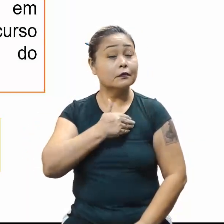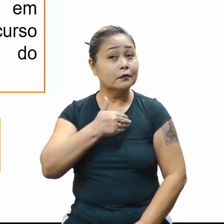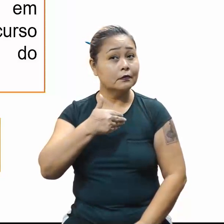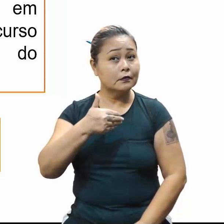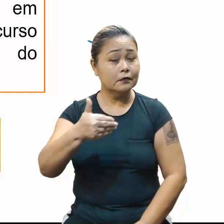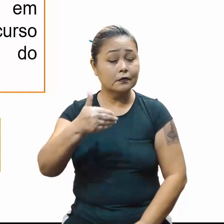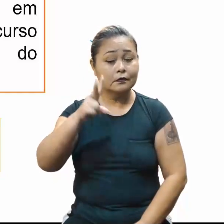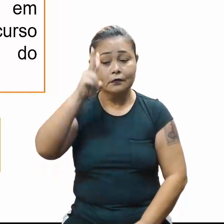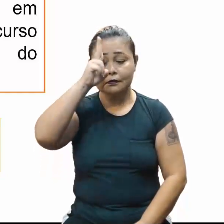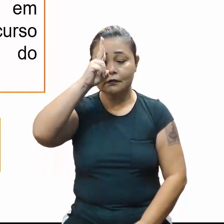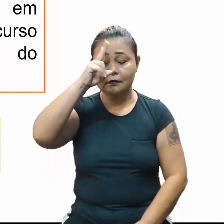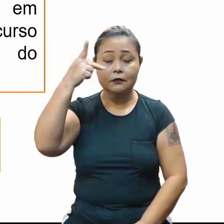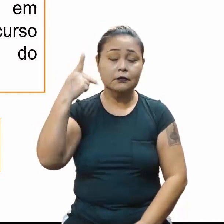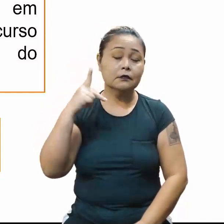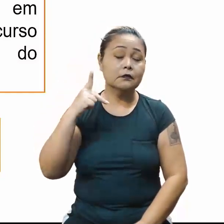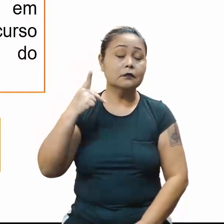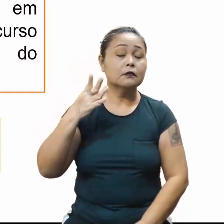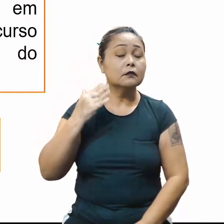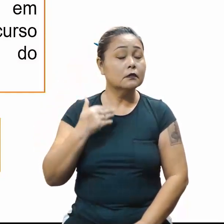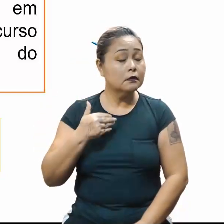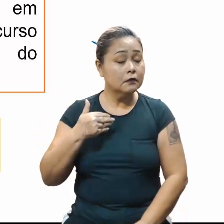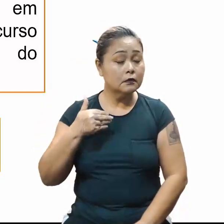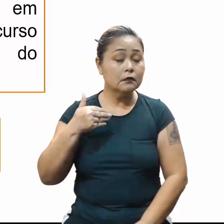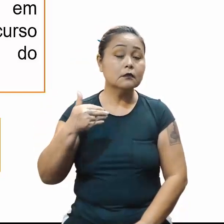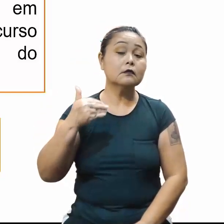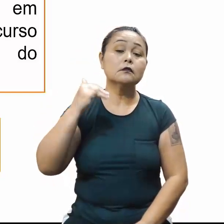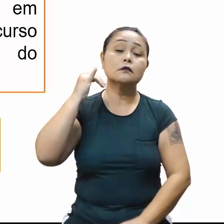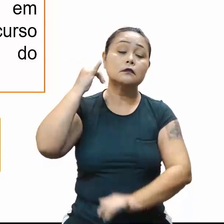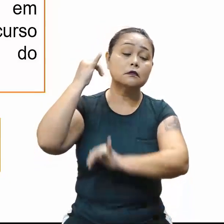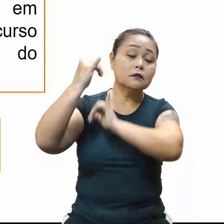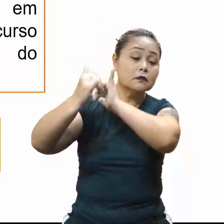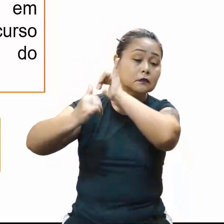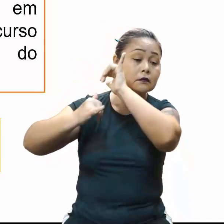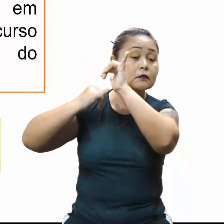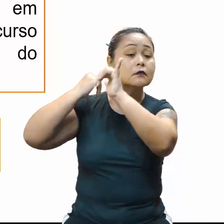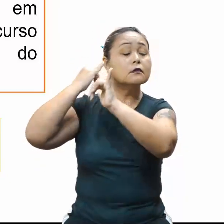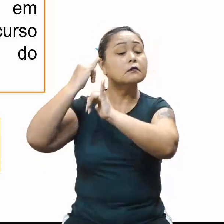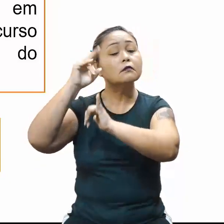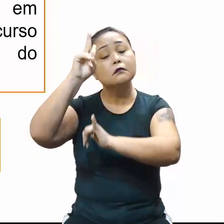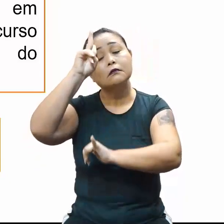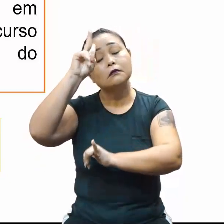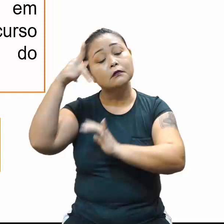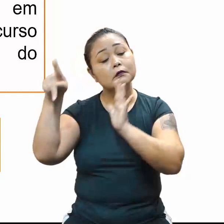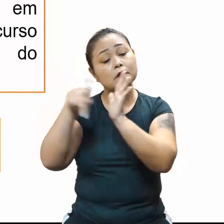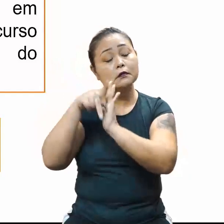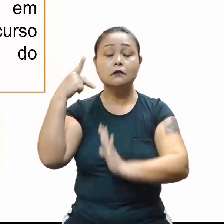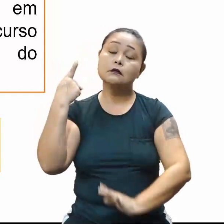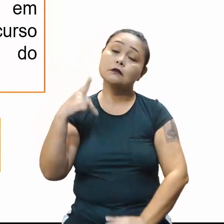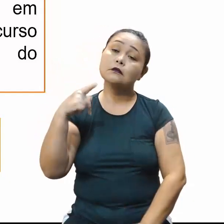história dele. Ele começa a contar a sua história.